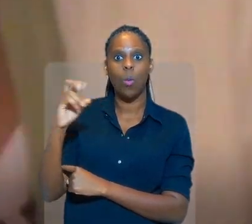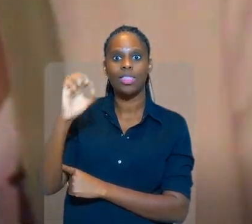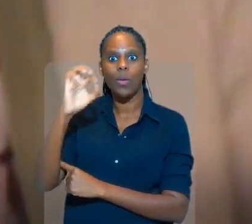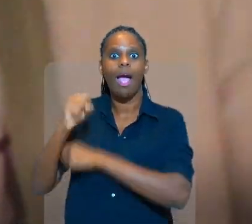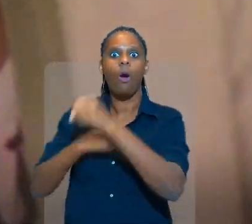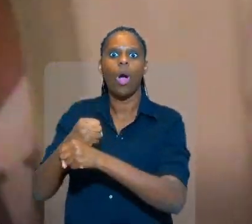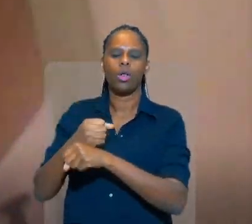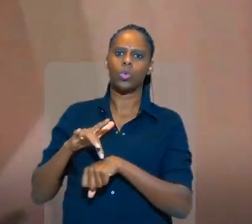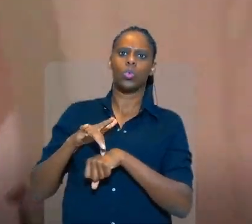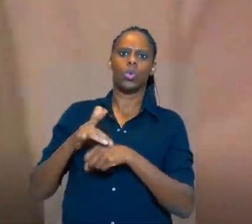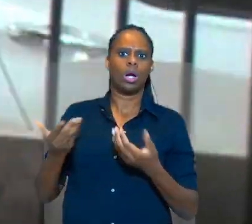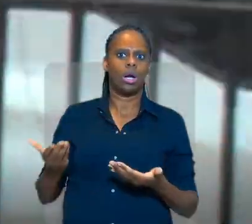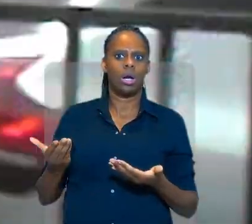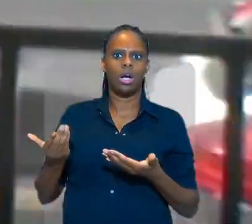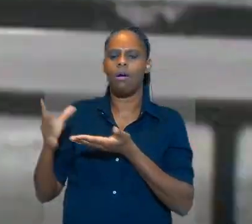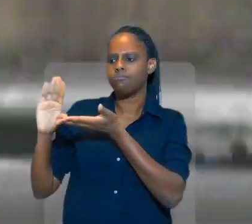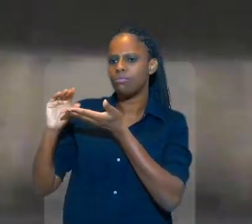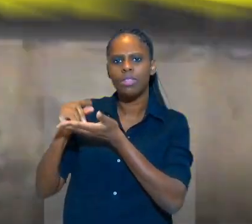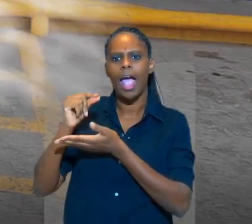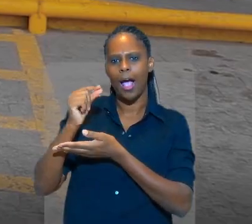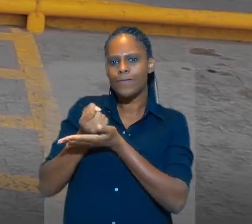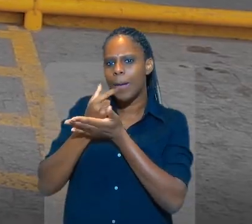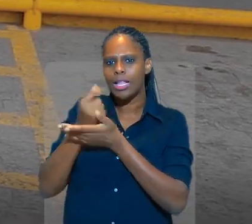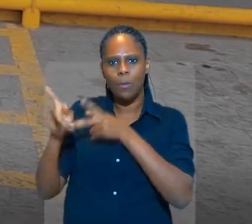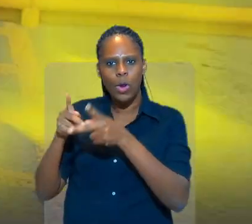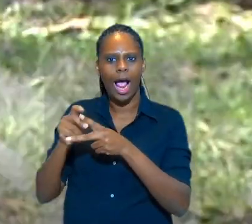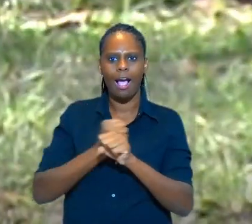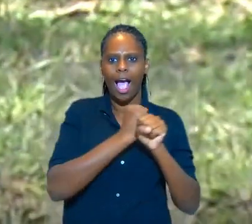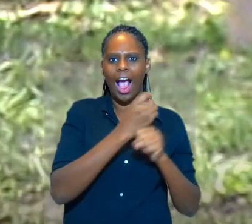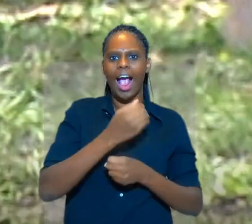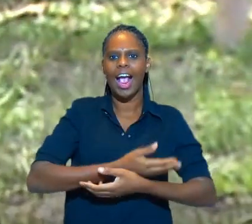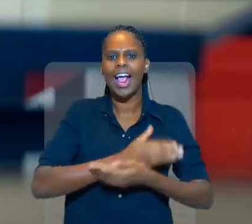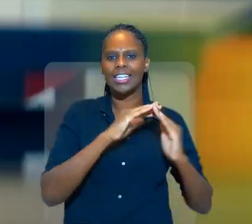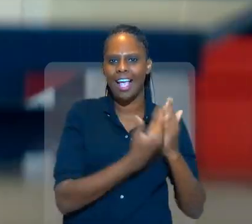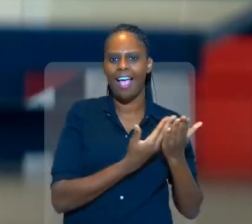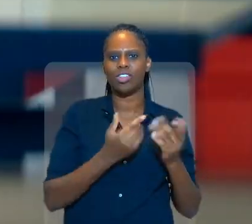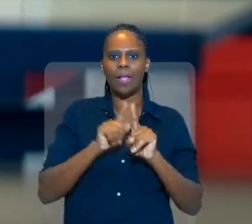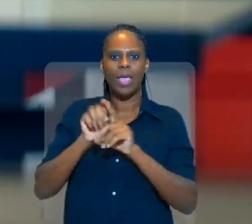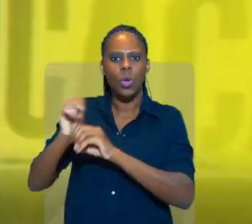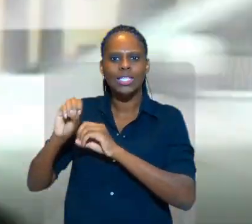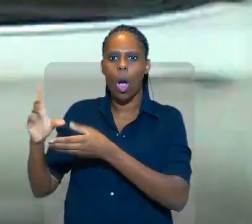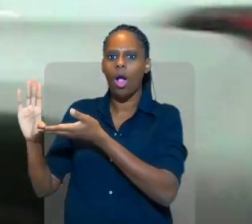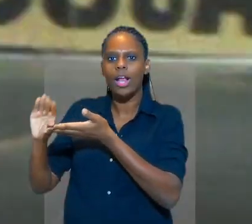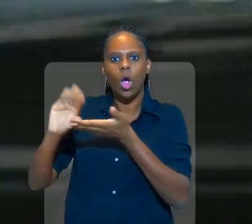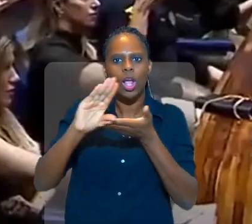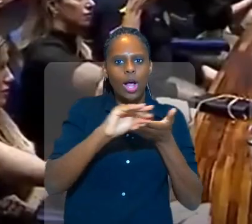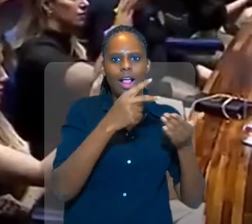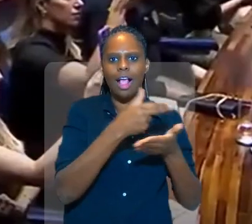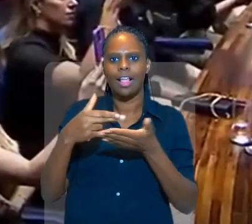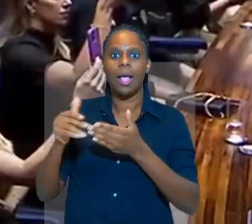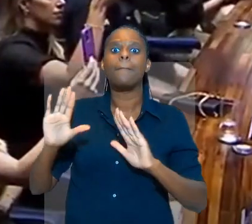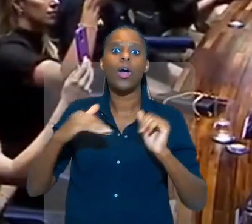ao ano. Um absurdo. Cortes só aumentam no Farmácia Popular, na construção de creches, na educação. Só não corta